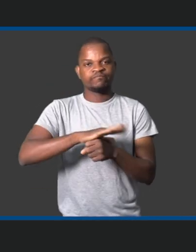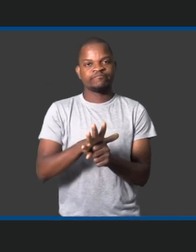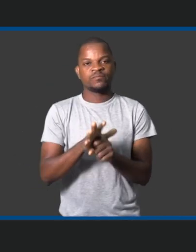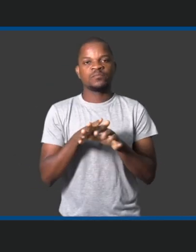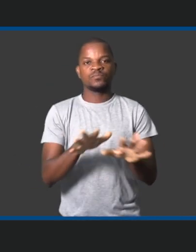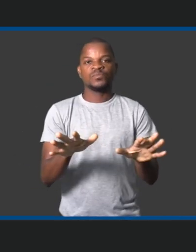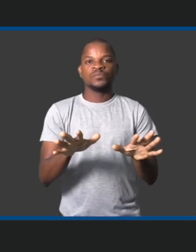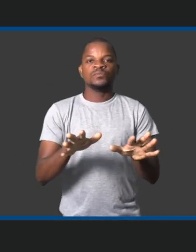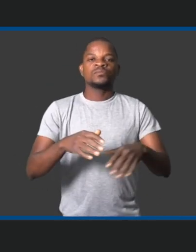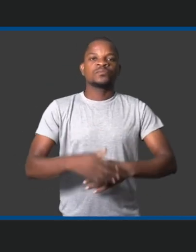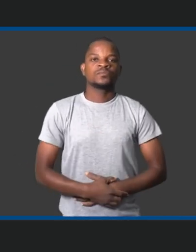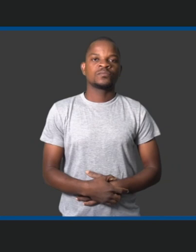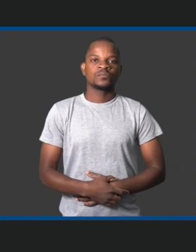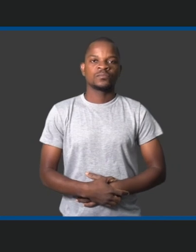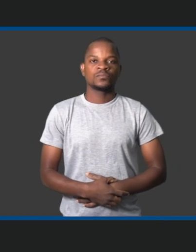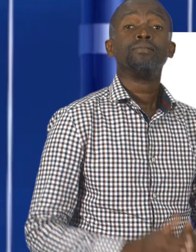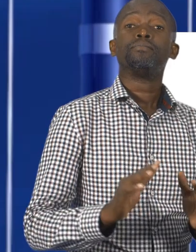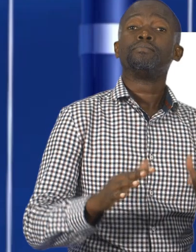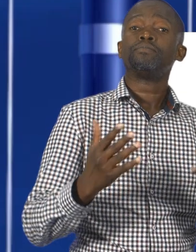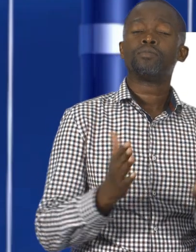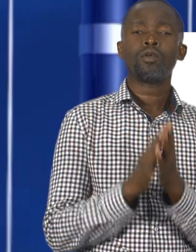para esta doença Covid-19.